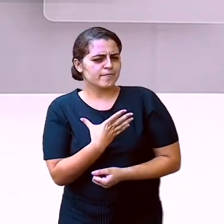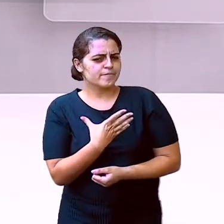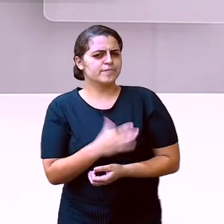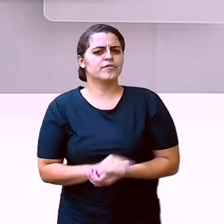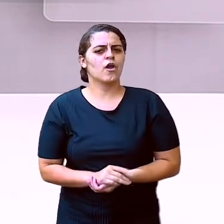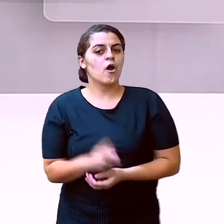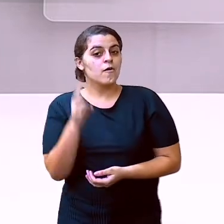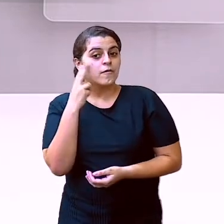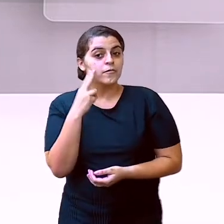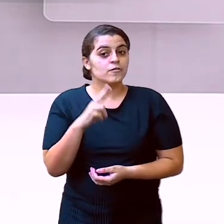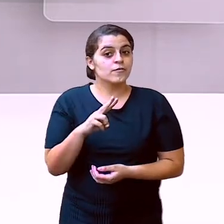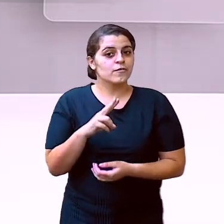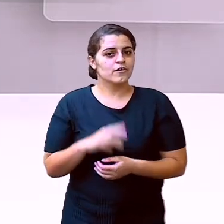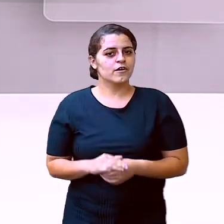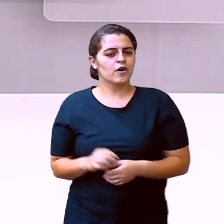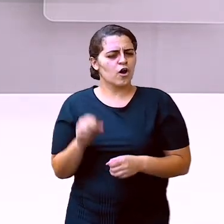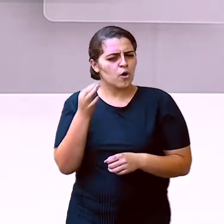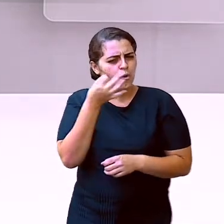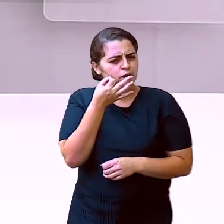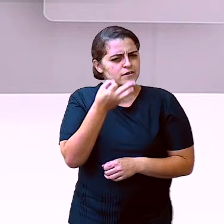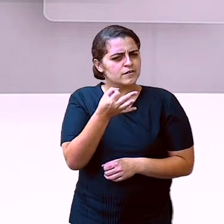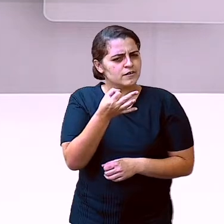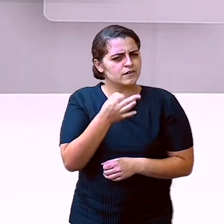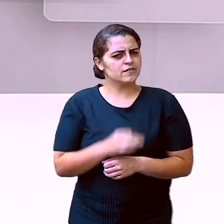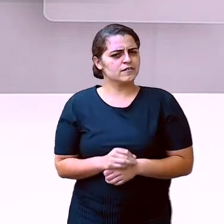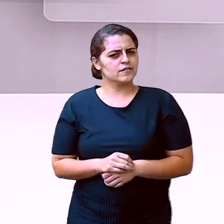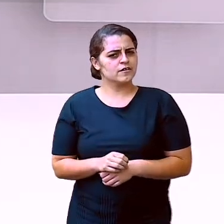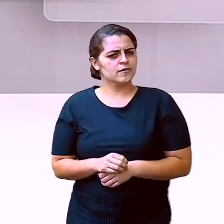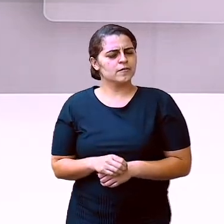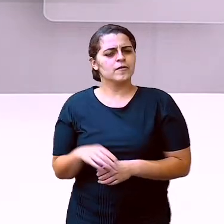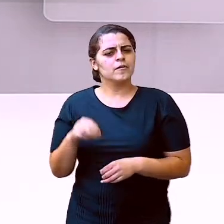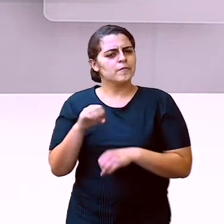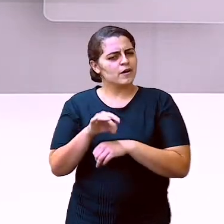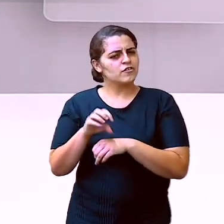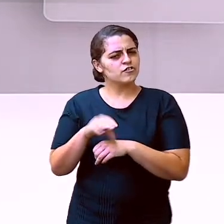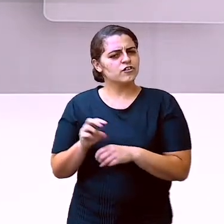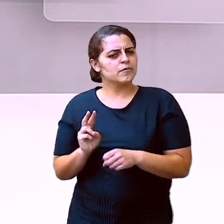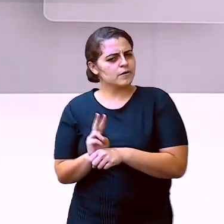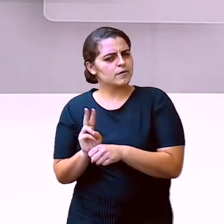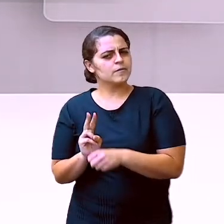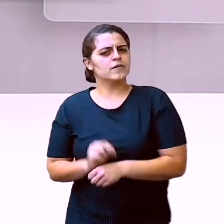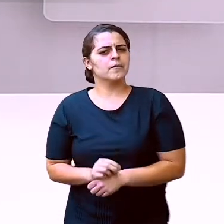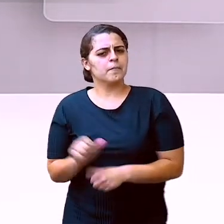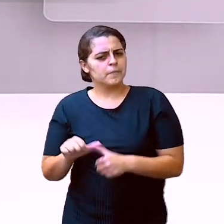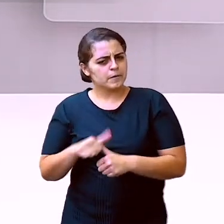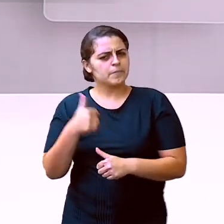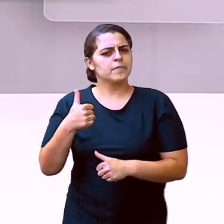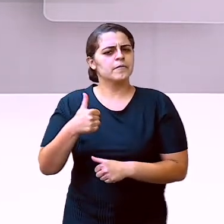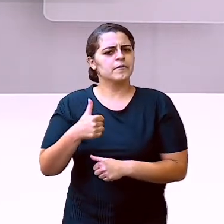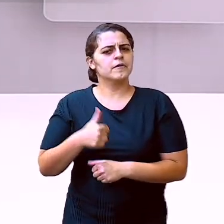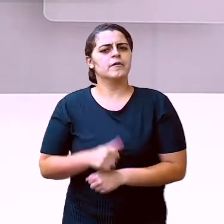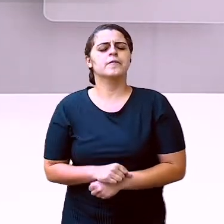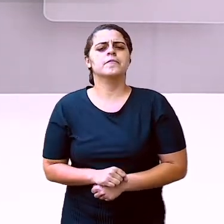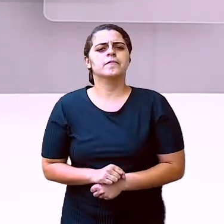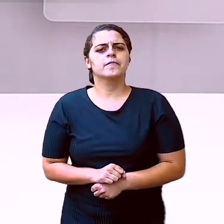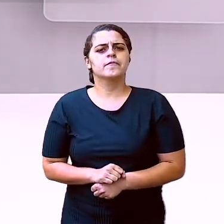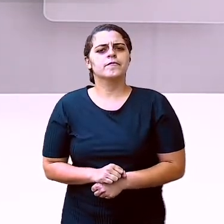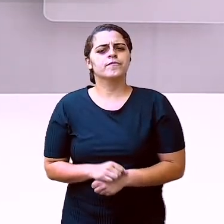bem, olhe muita atenção a esses cuidados. Primeira coisa, primeira